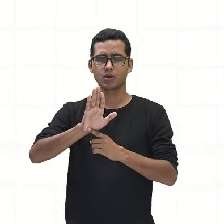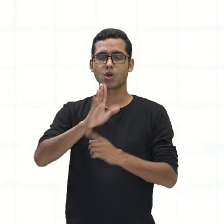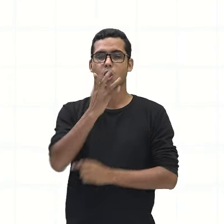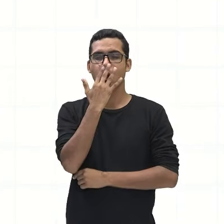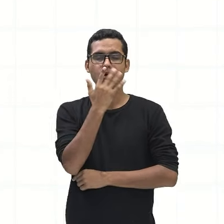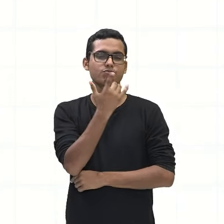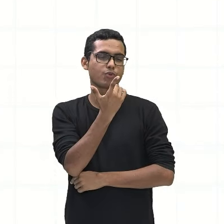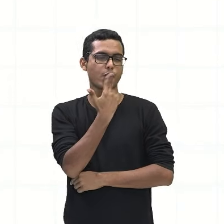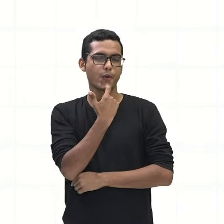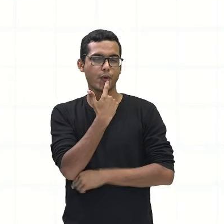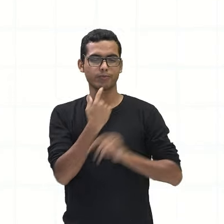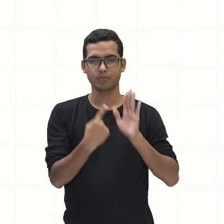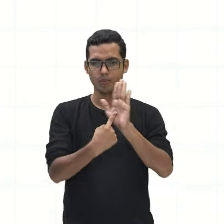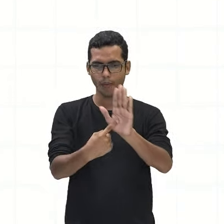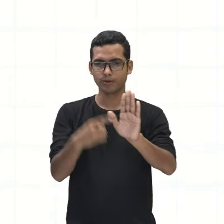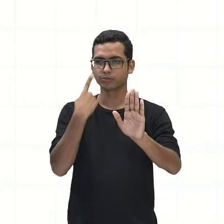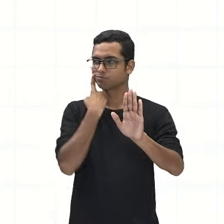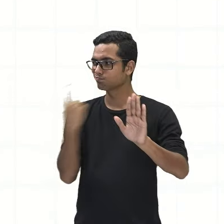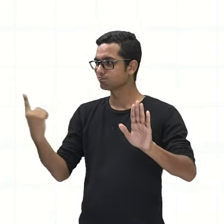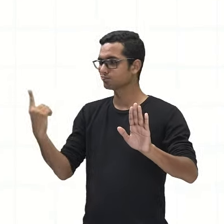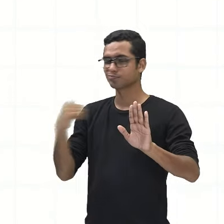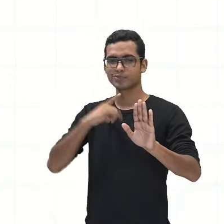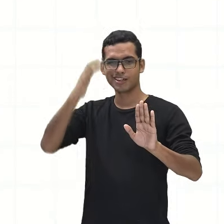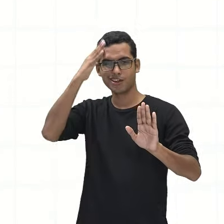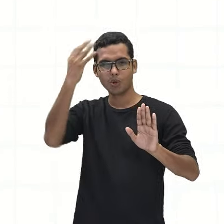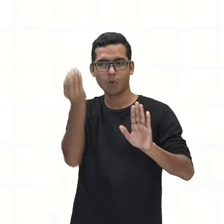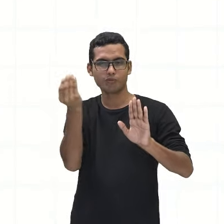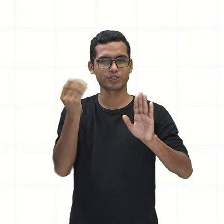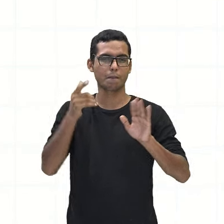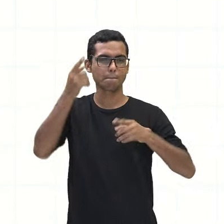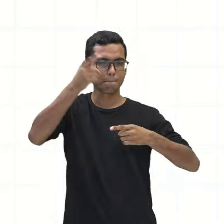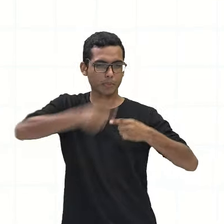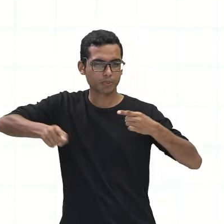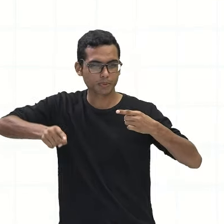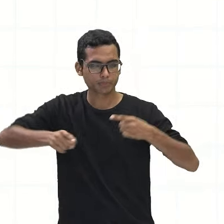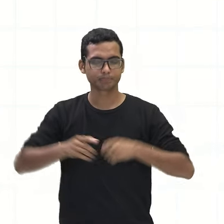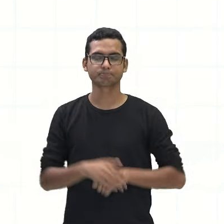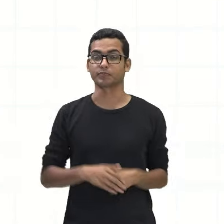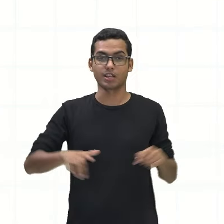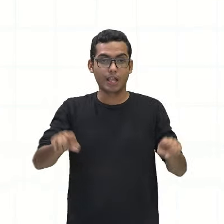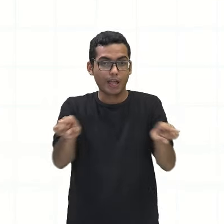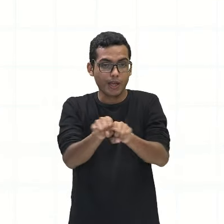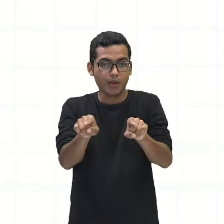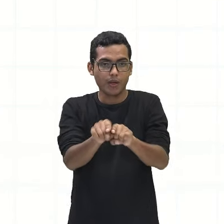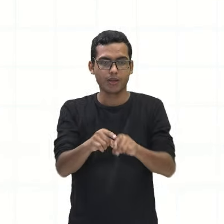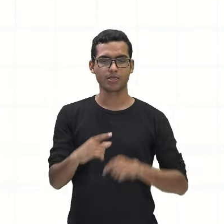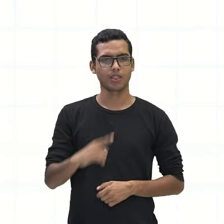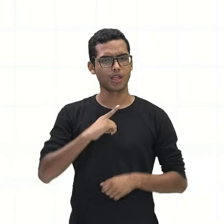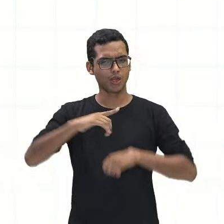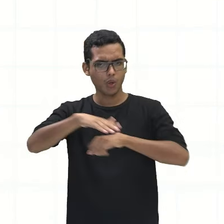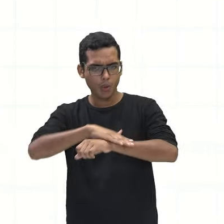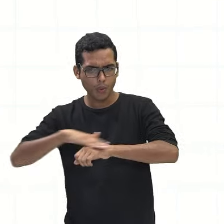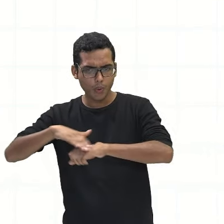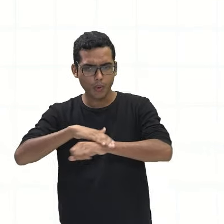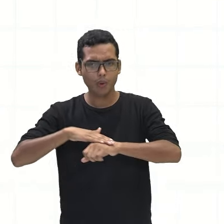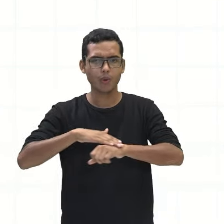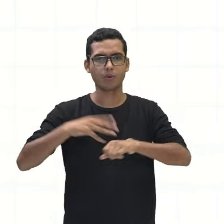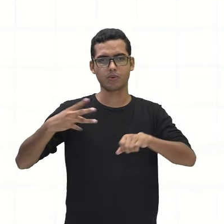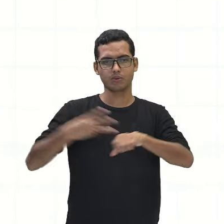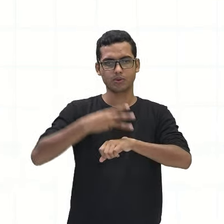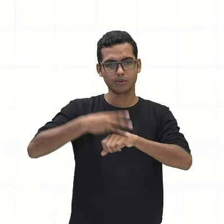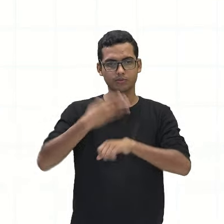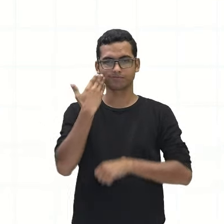né? Que ele vai trazer essa ideia do proibido. Muito bem. E temos também as conversas, né?